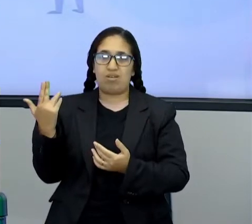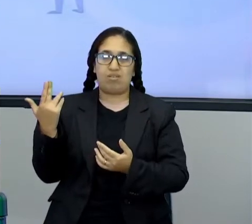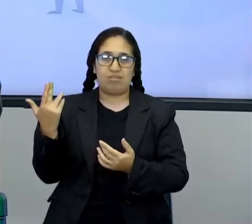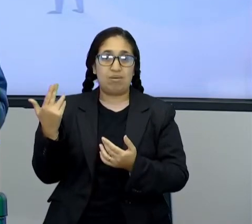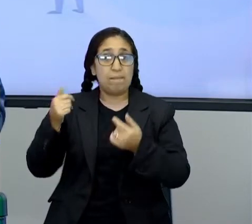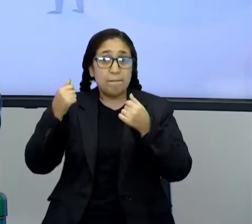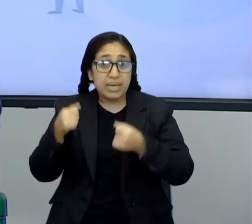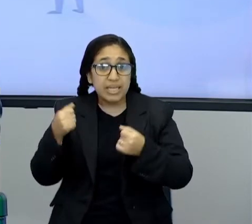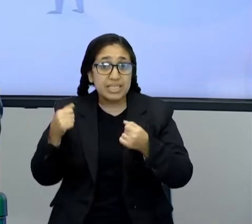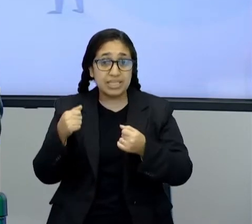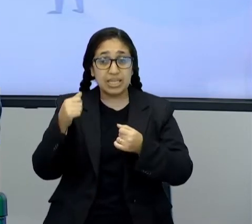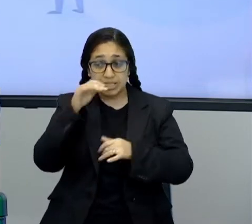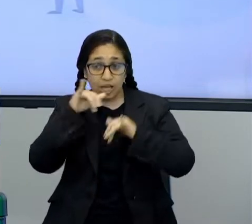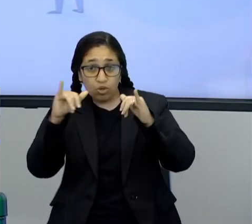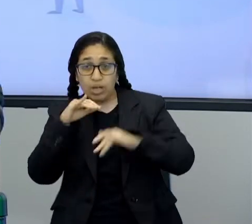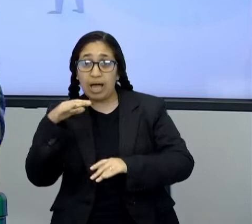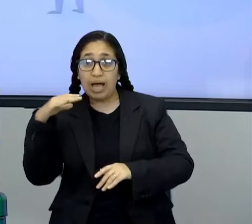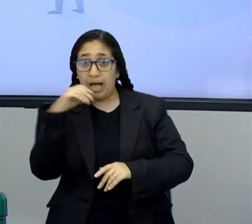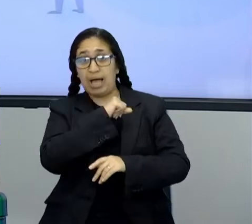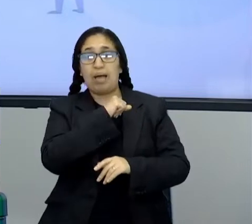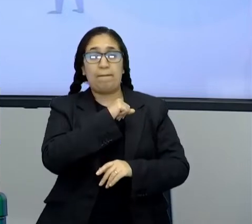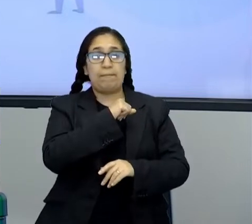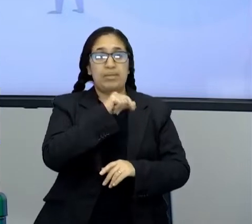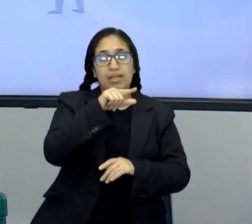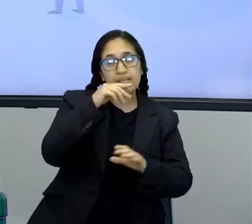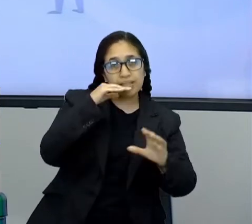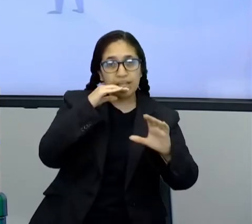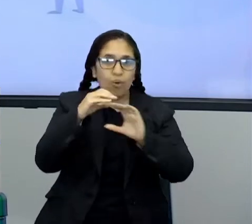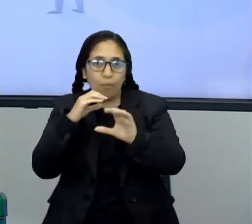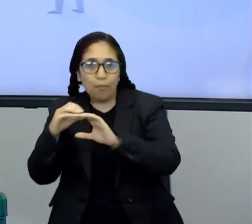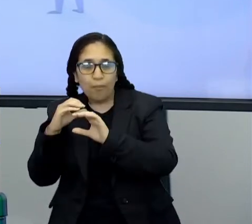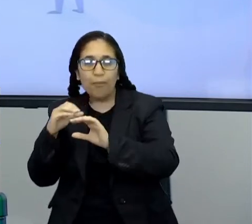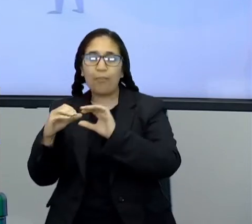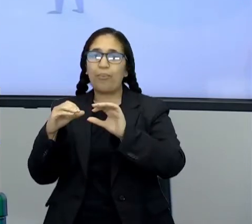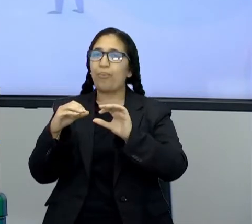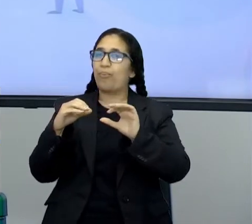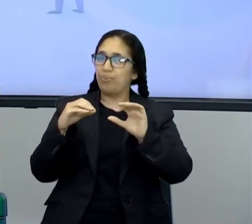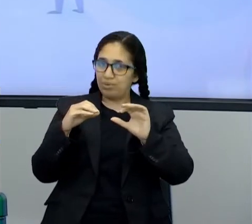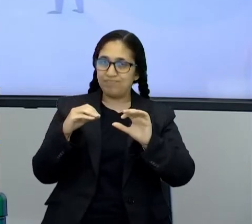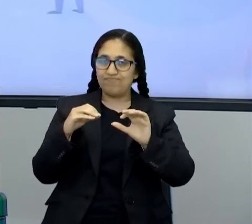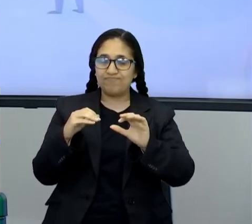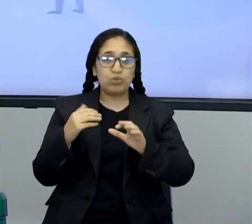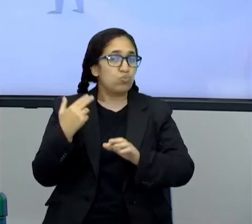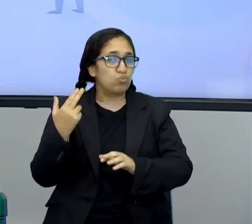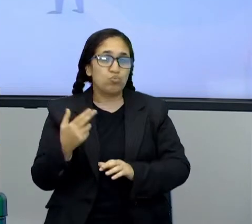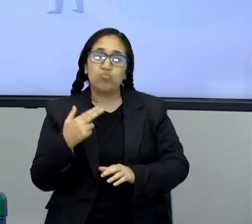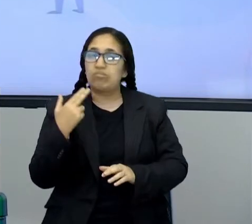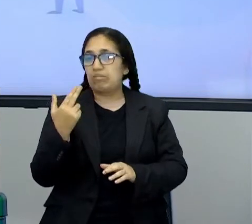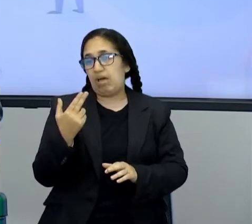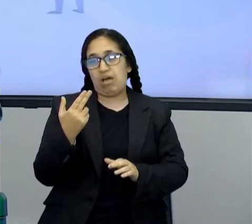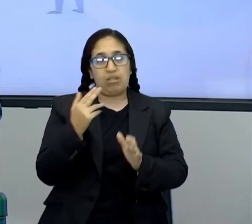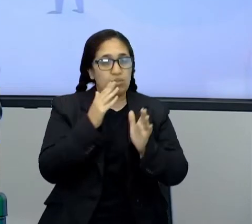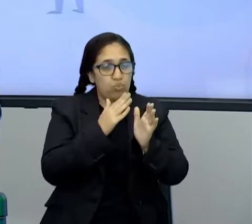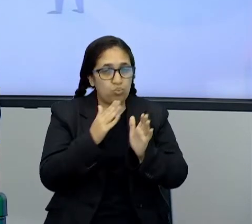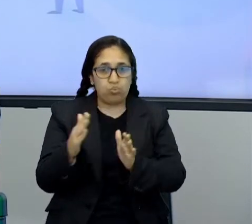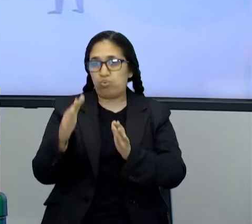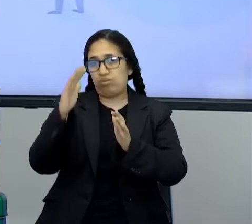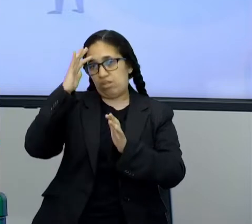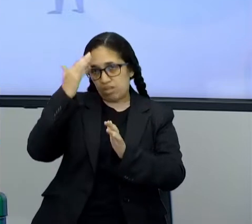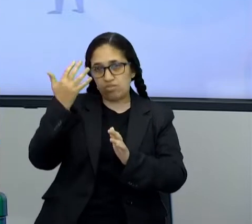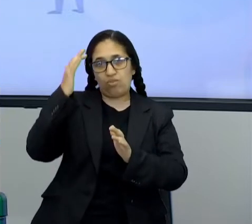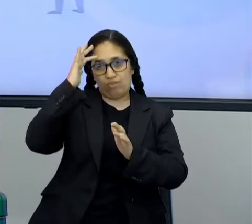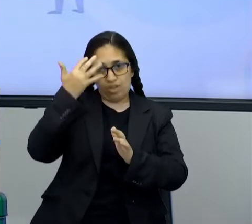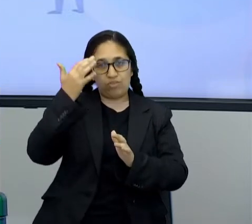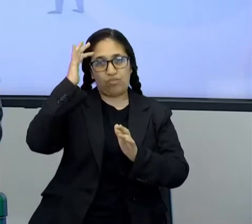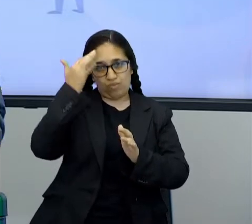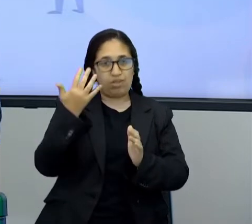assim dessa notícia mais rápida, né? Essa comunicação aí. Então, não dá para estar o tempo todo com o jornalismo de soluções.